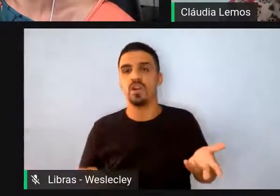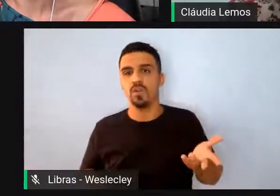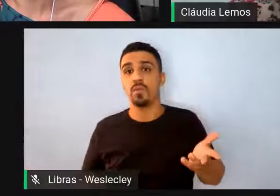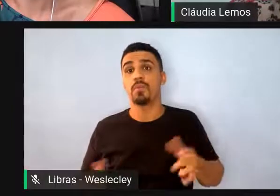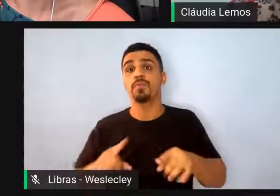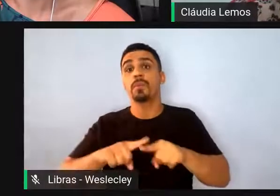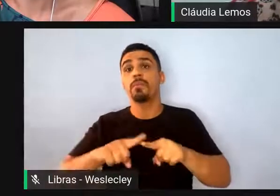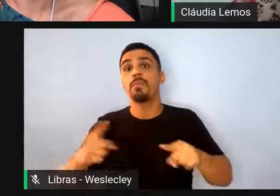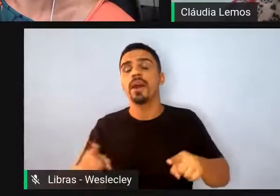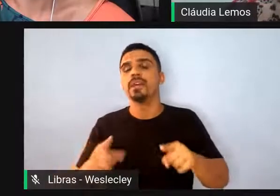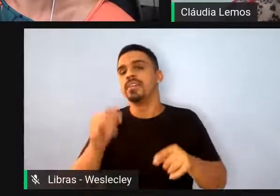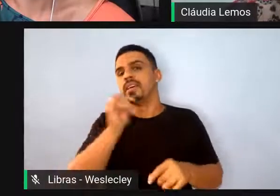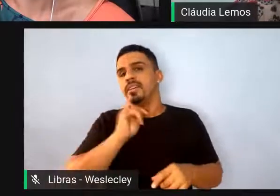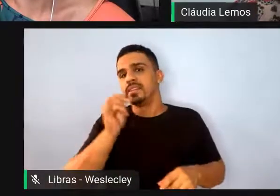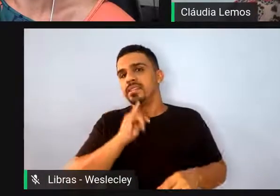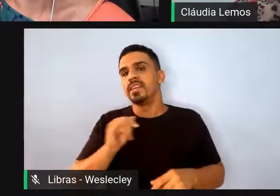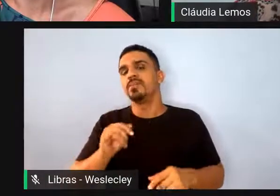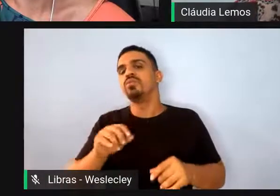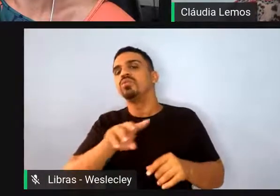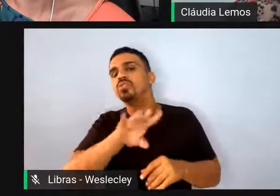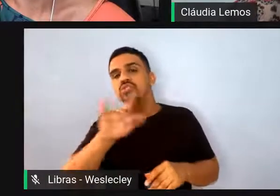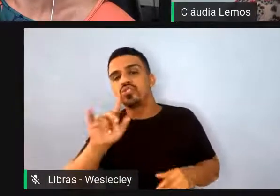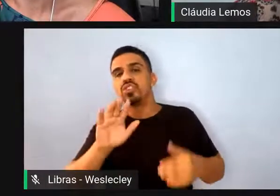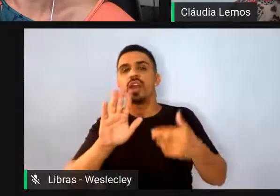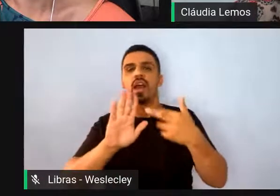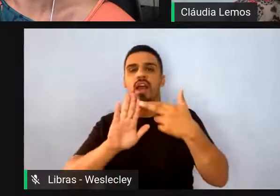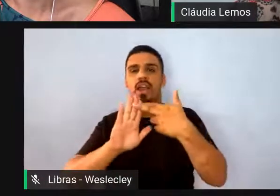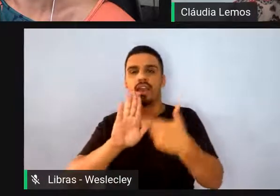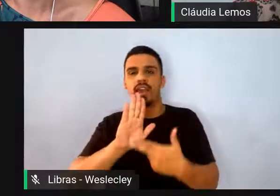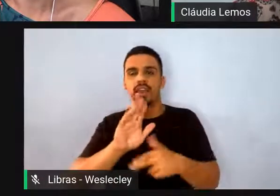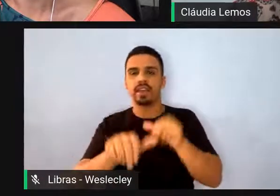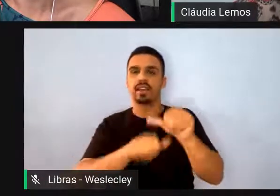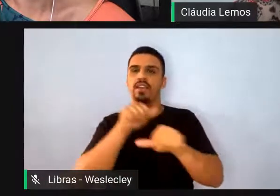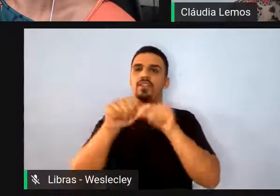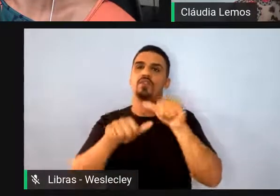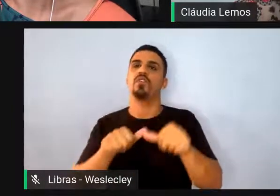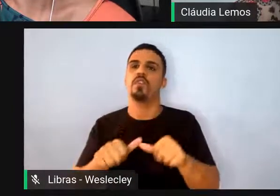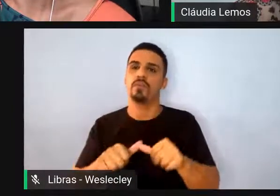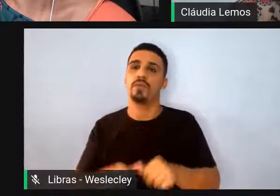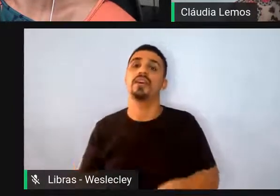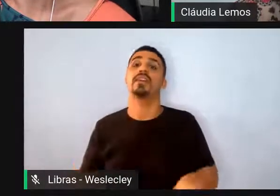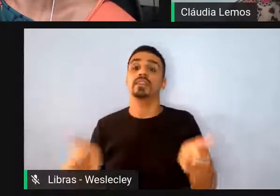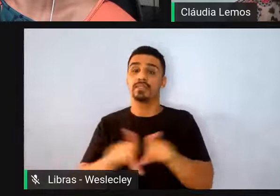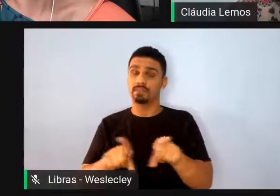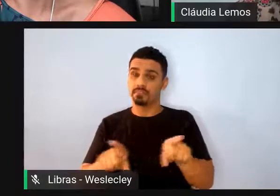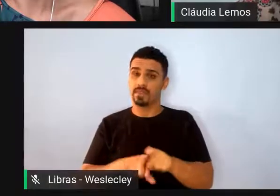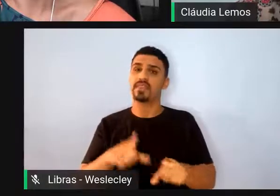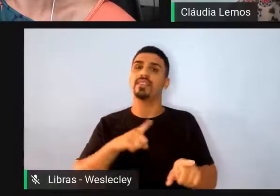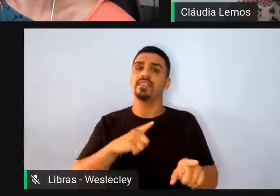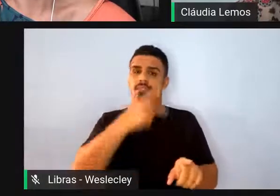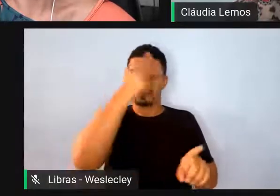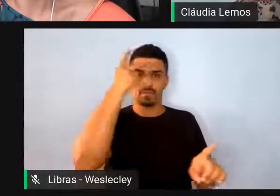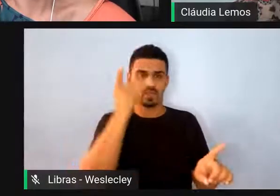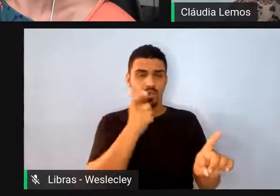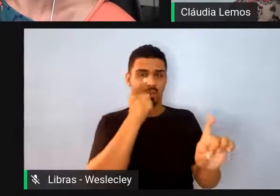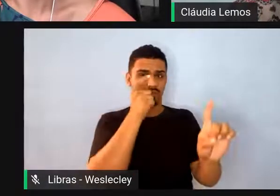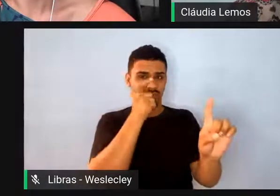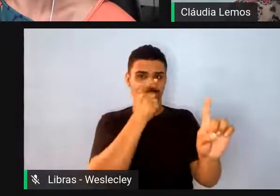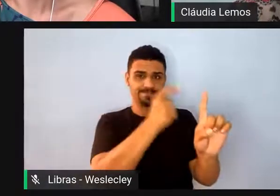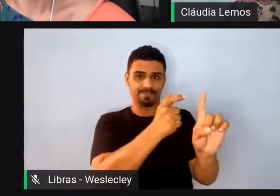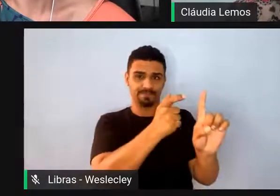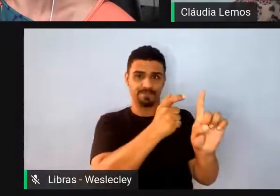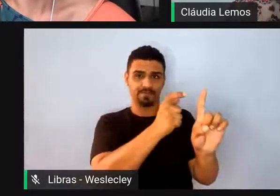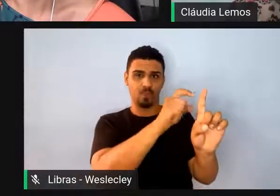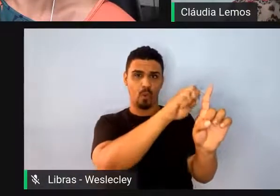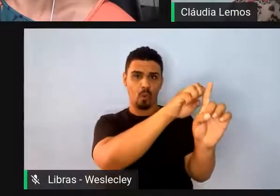dia como é o da reforma da Previdência, né, que é uma votação muito importante, ela também tem um público muito amplo, e ela tem esse papel que você está